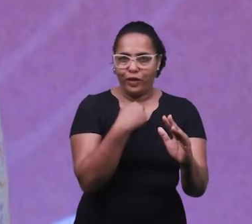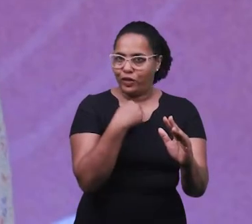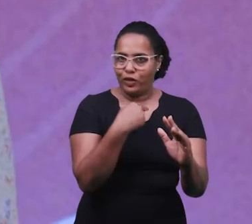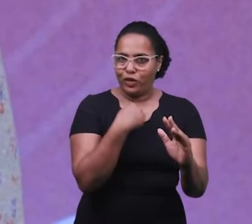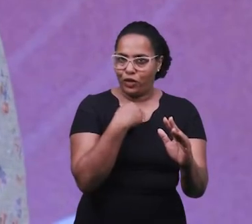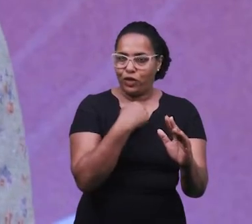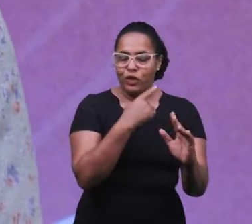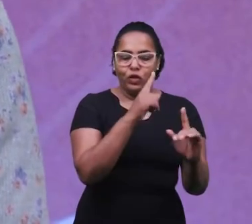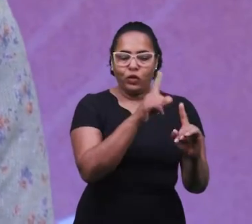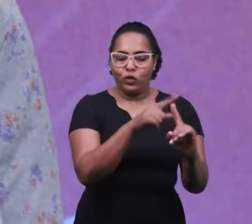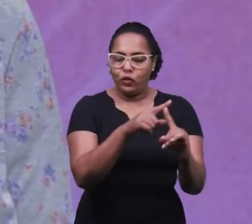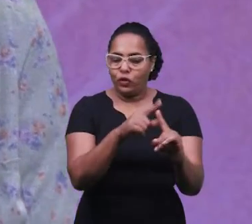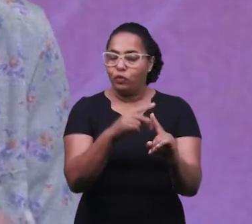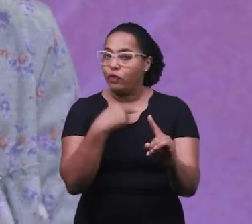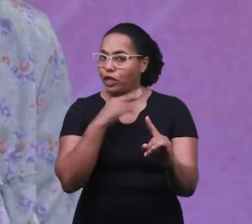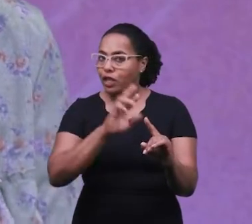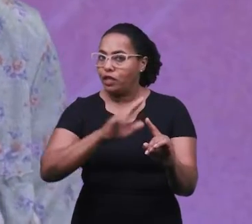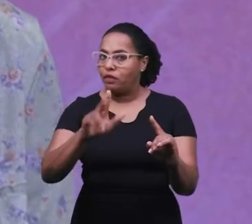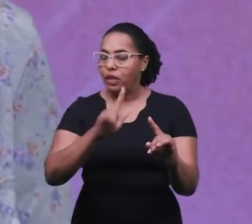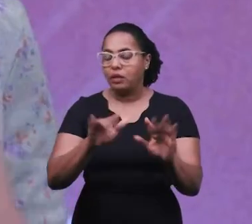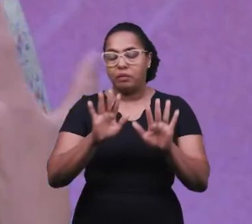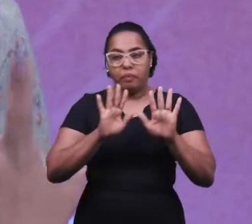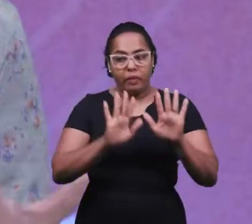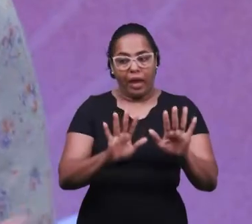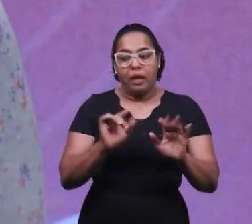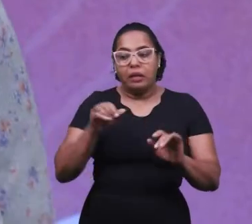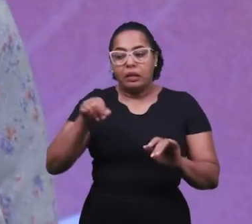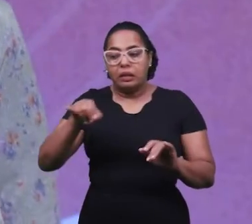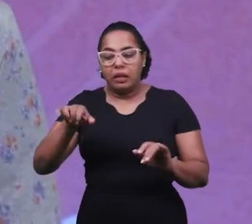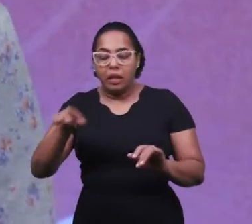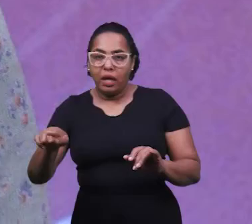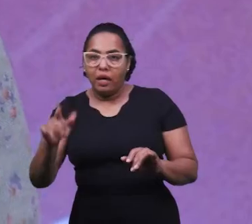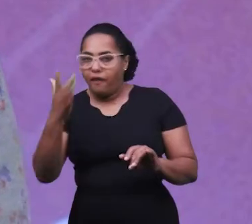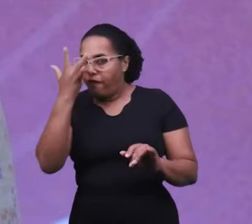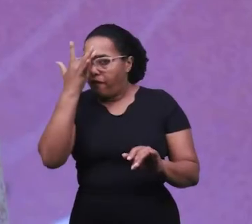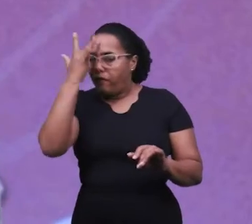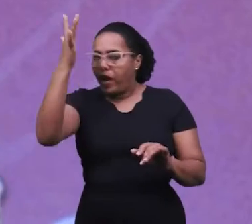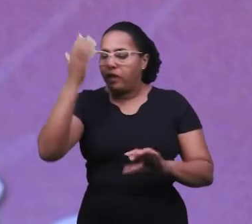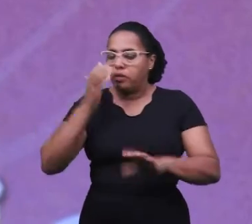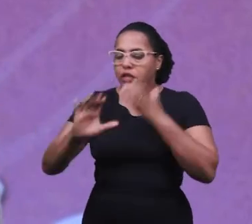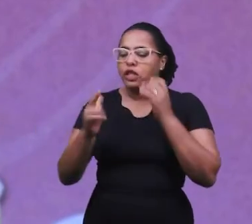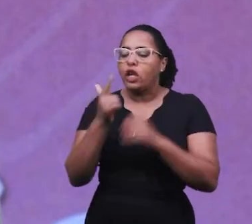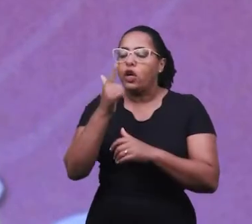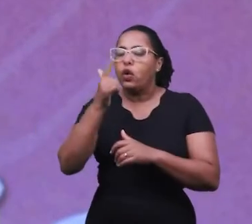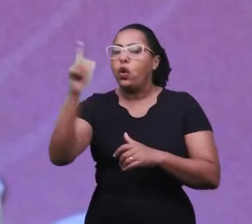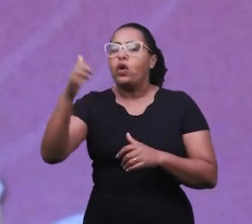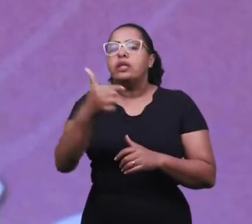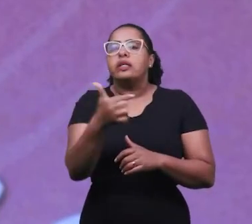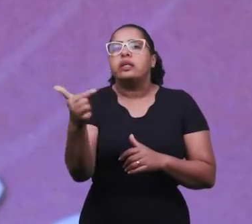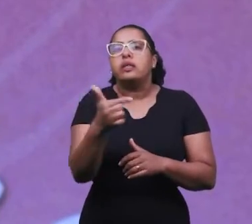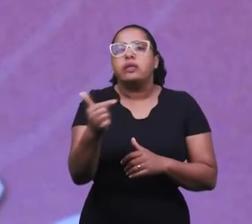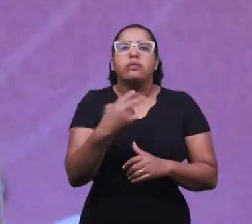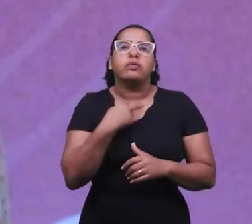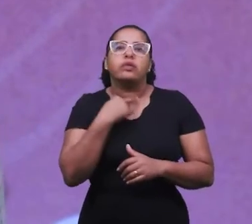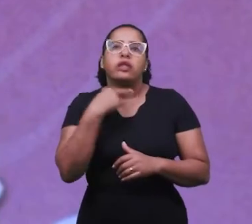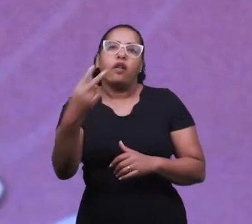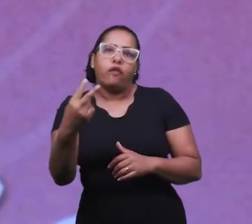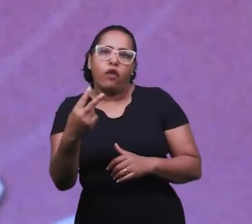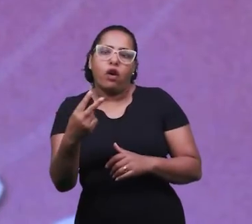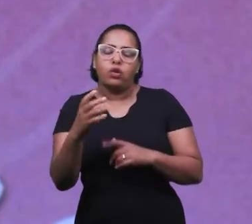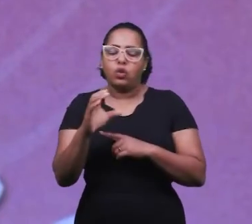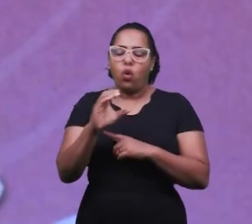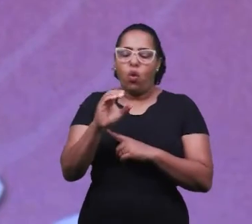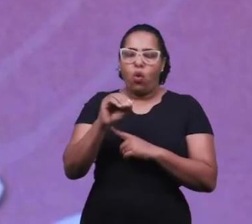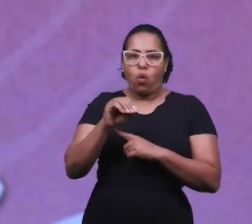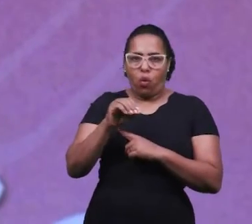Vamos abrir um parêntese. Quando o adolescente tem facilidade, por exemplo, de cantar uma outra voz, uma segunda voz, de cantar